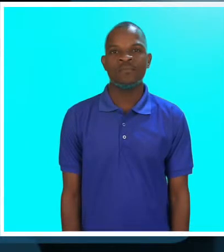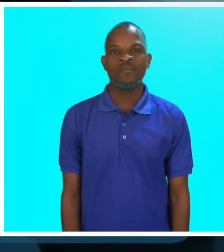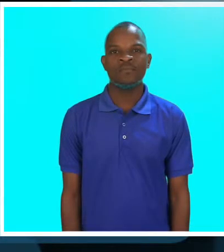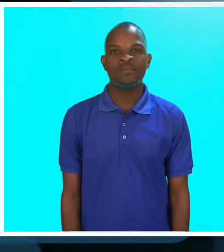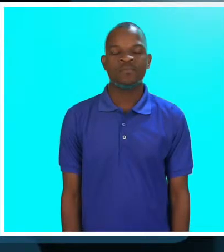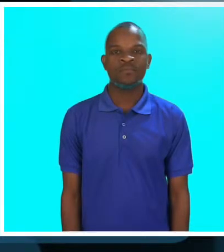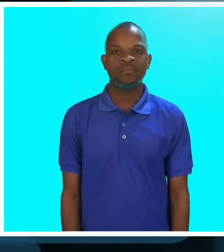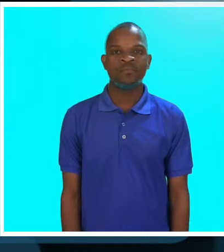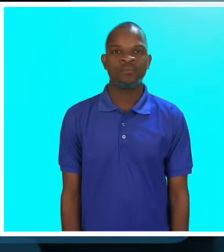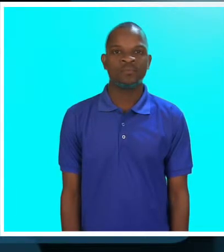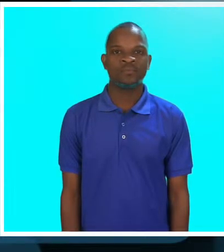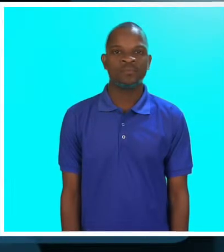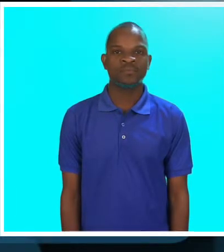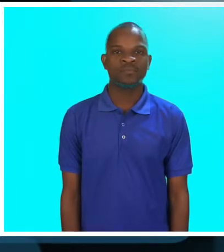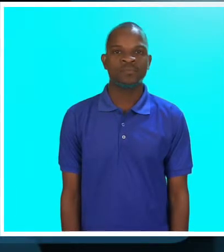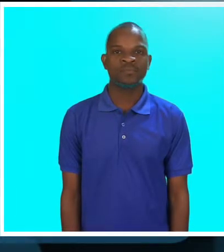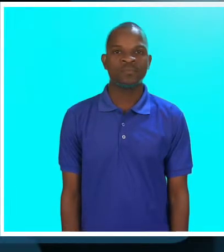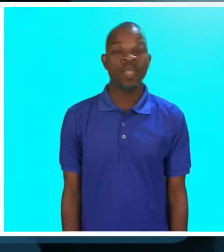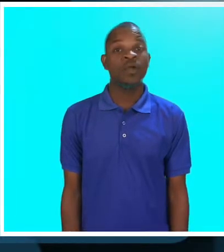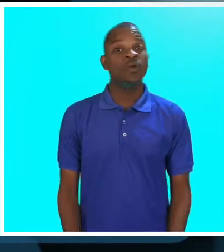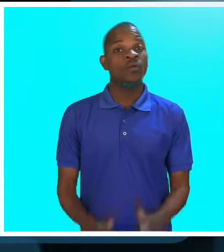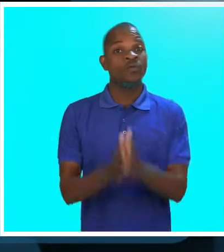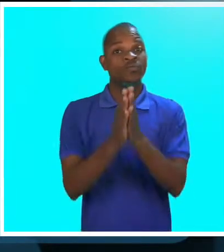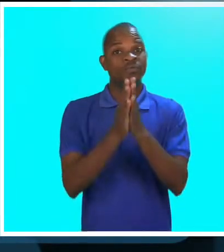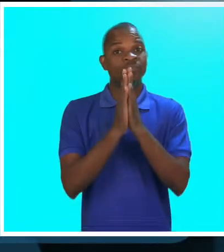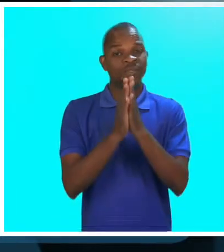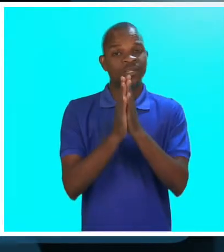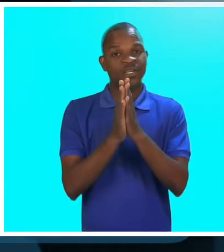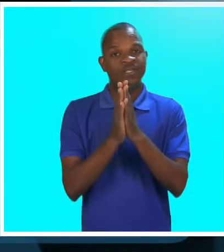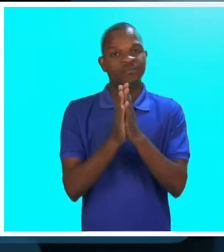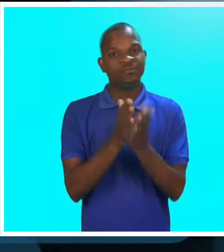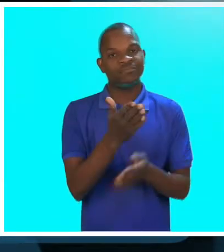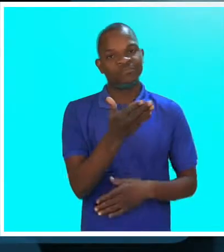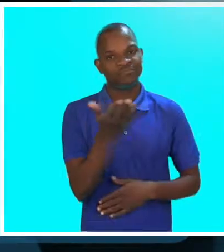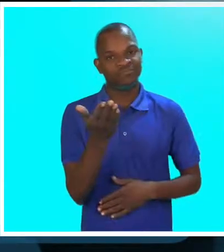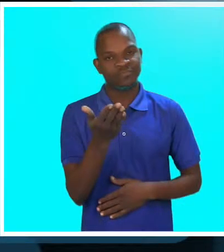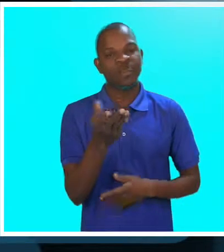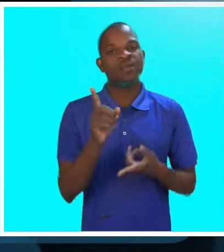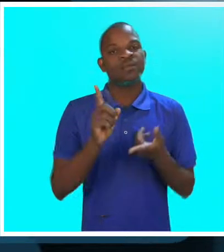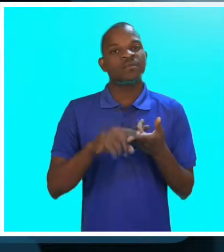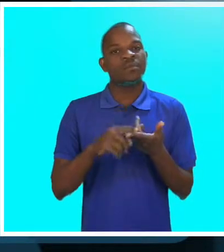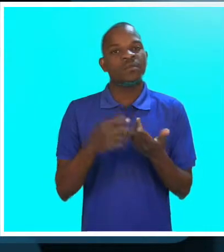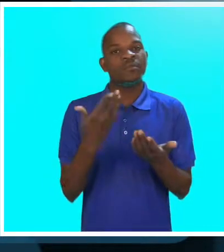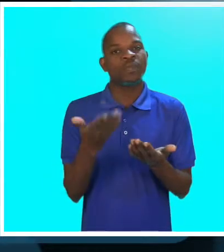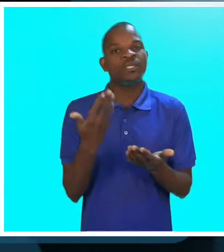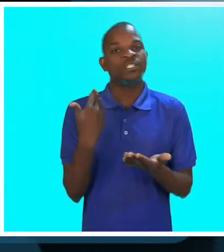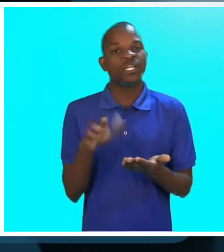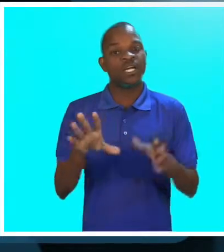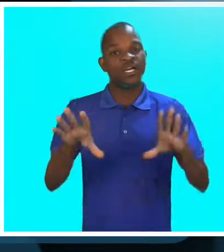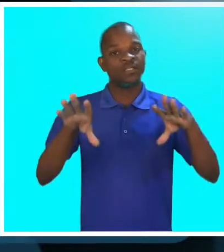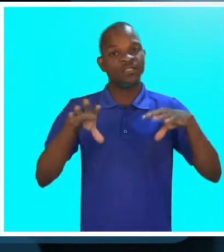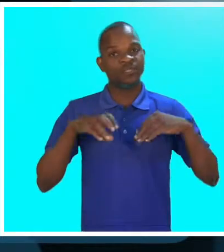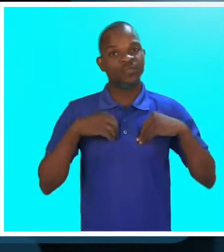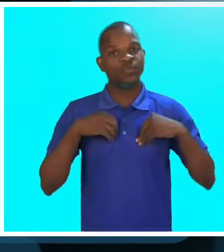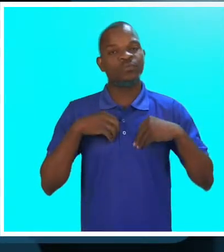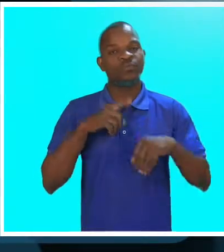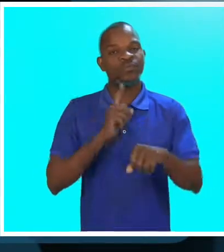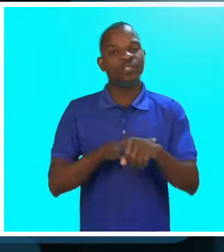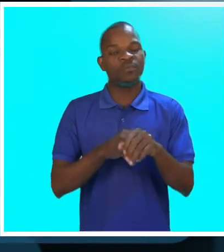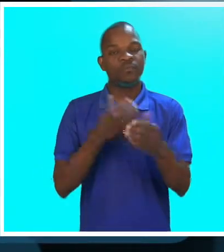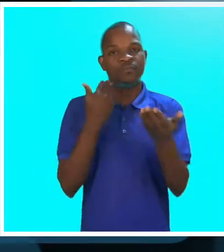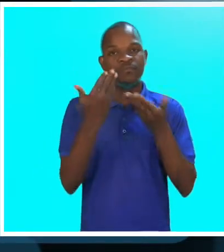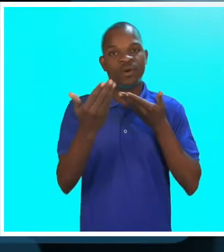sérgio não é não é por termos sido este tempo para falar um pouco é da seção de jovens técnicos